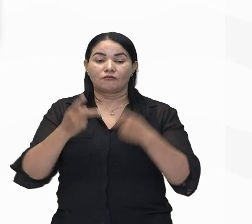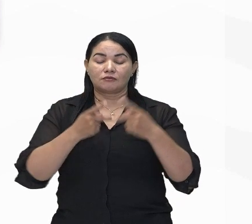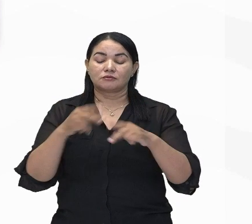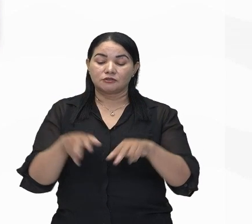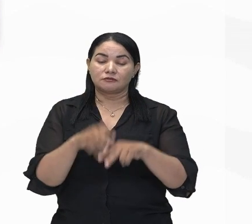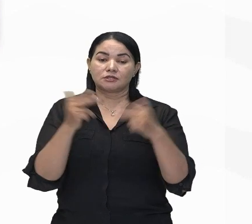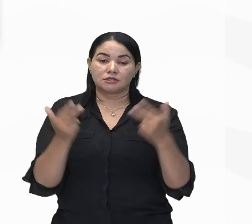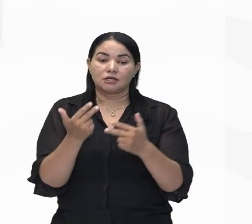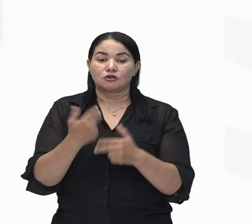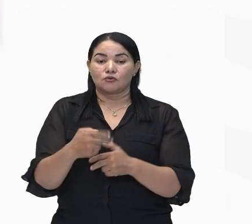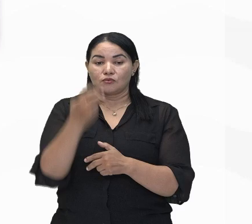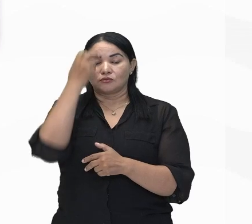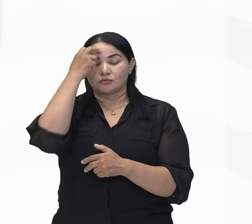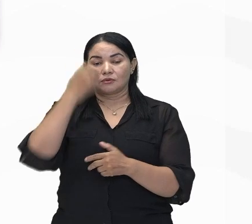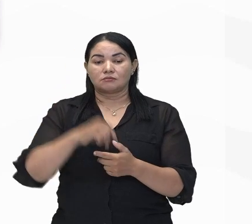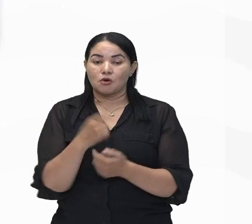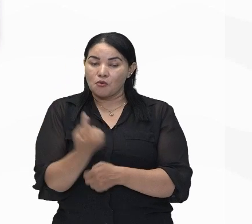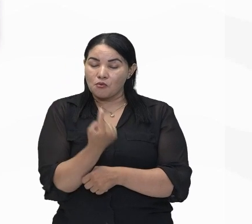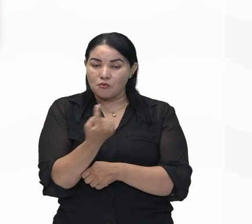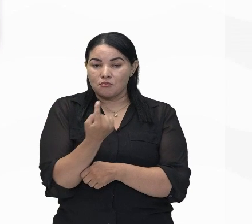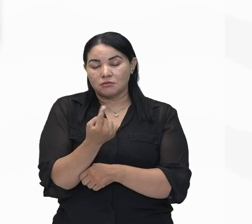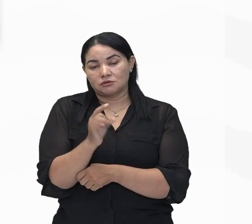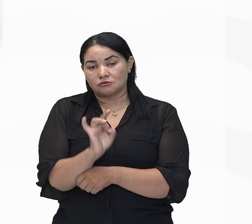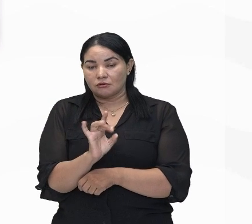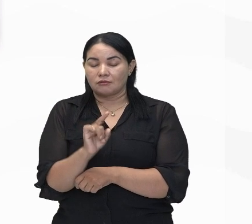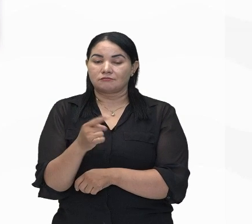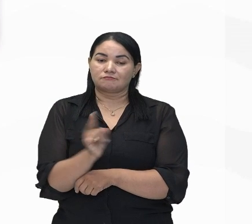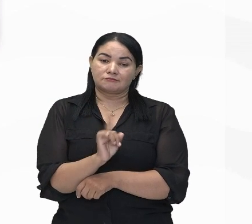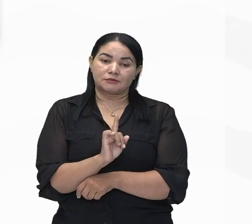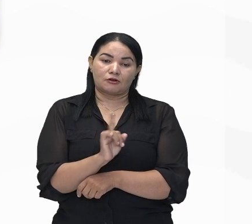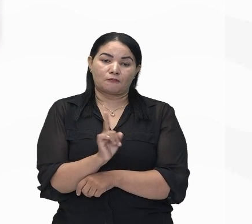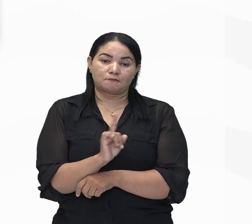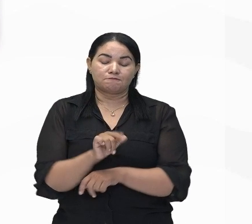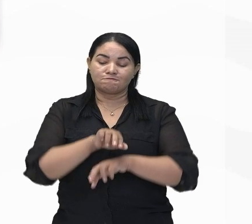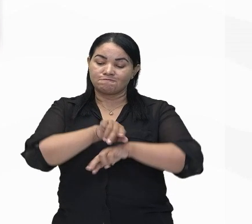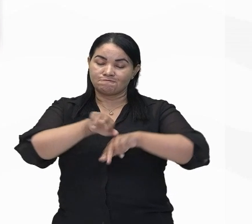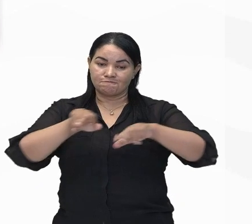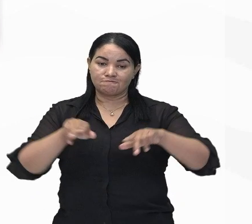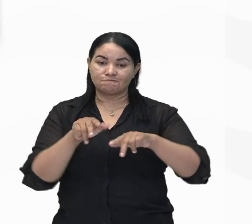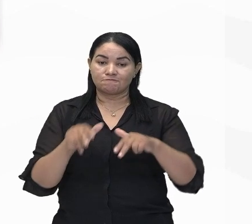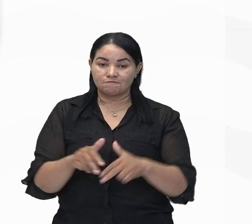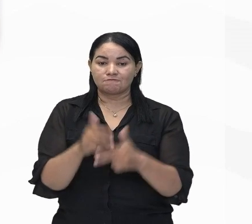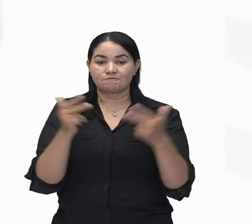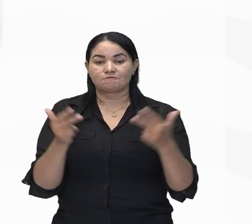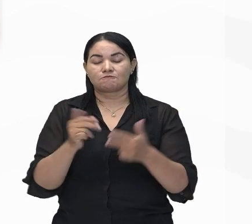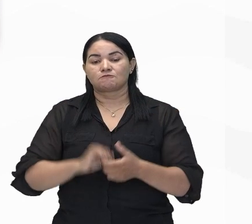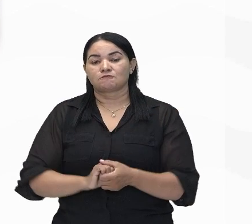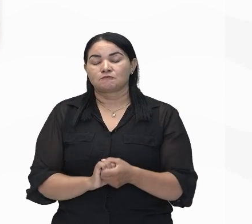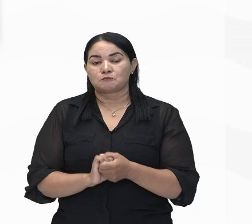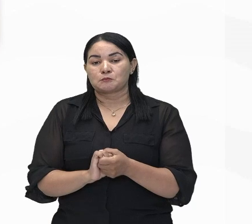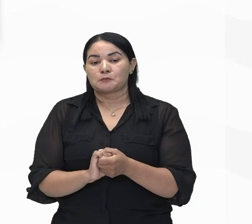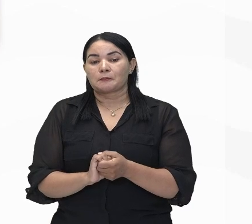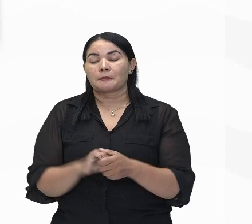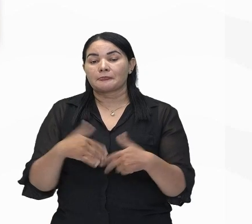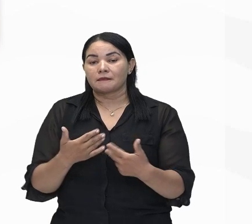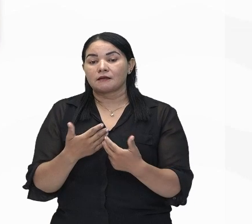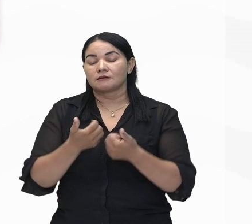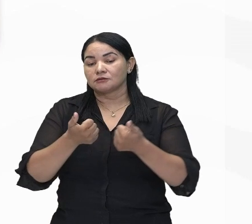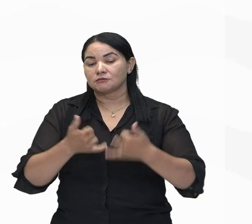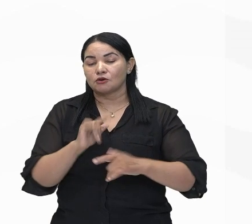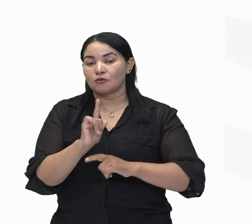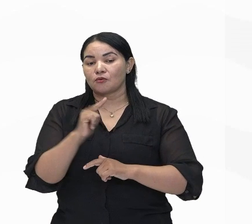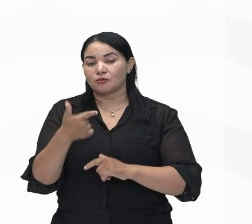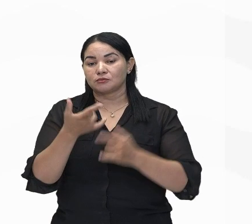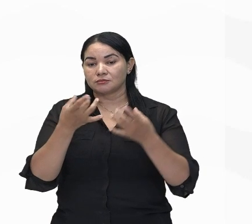cultural, não é apenas uma única, né? Outro ponto também sobre a diversidade cultural, nós podemos dizer o seguinte, ó,